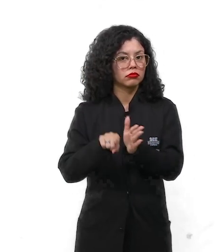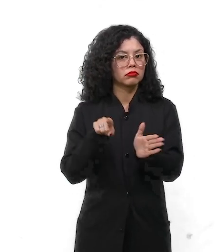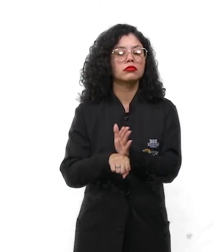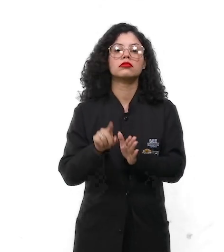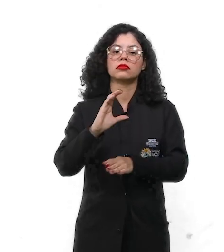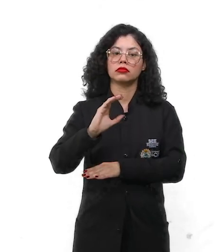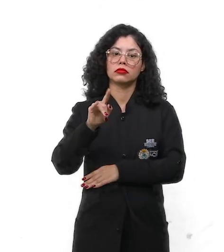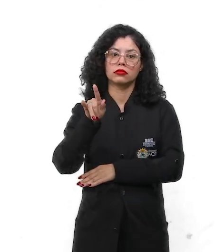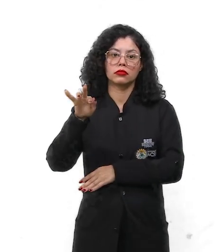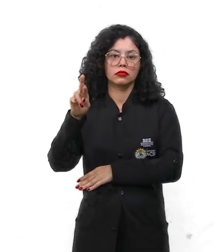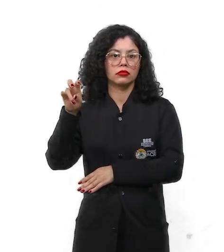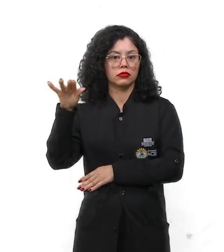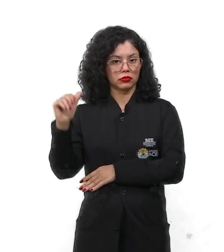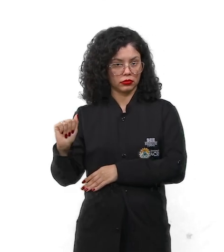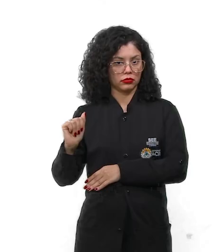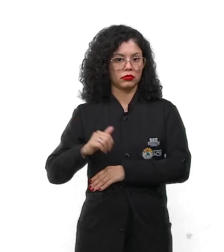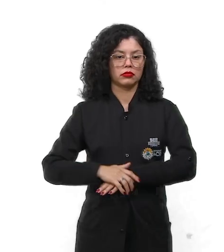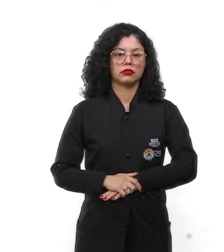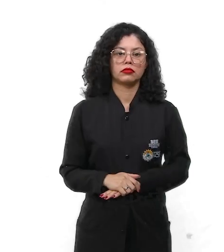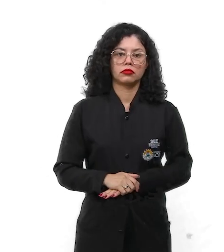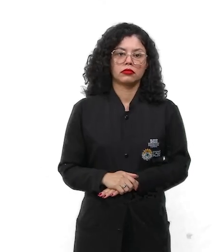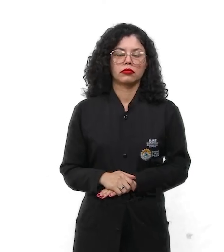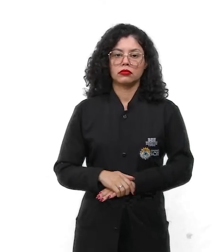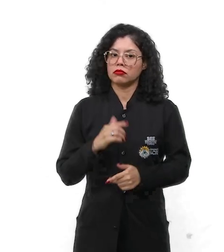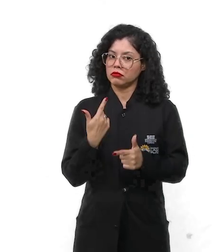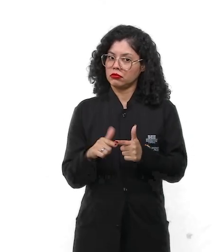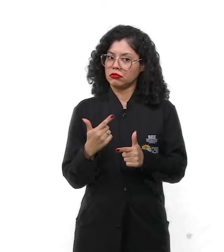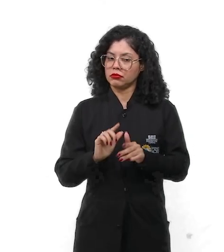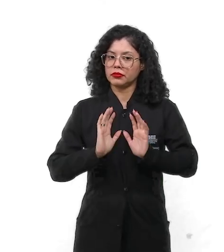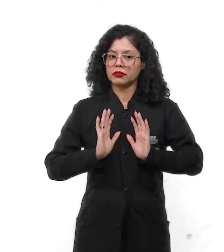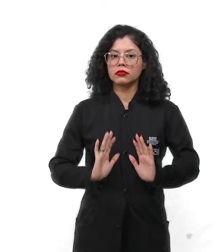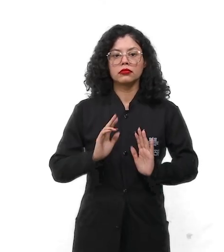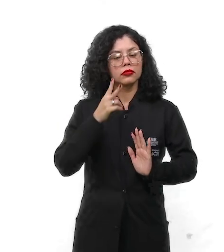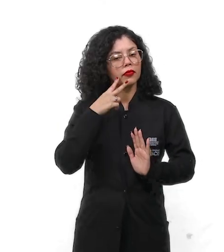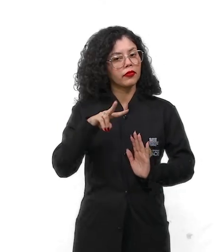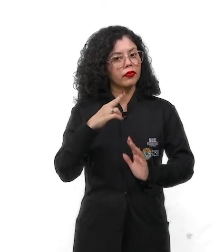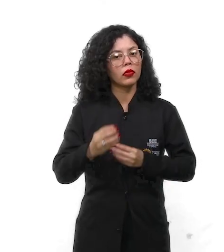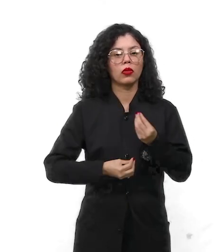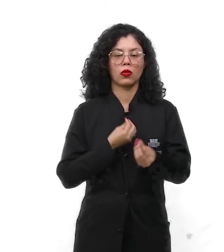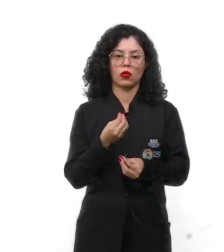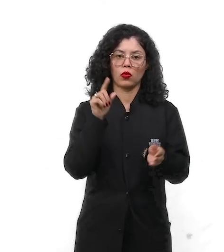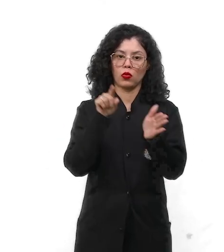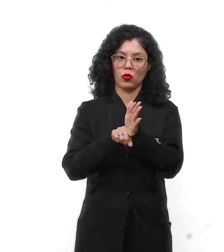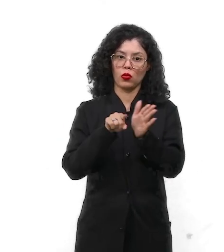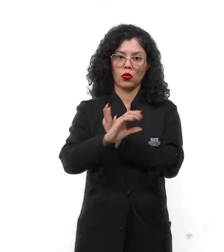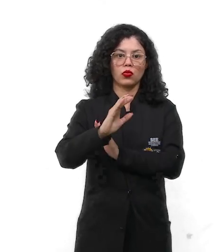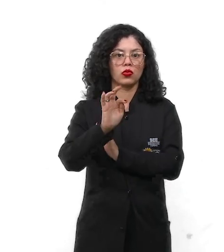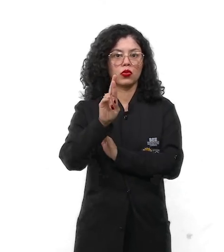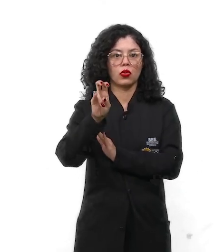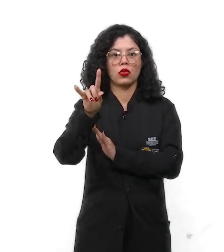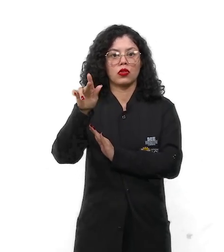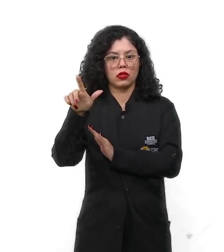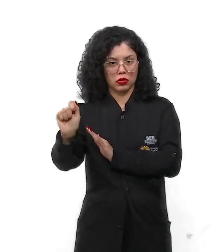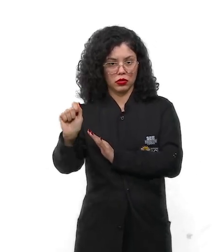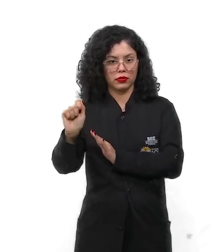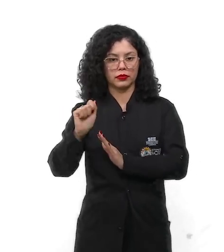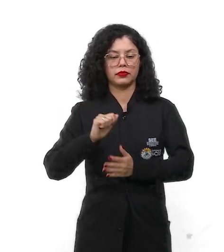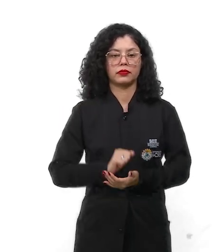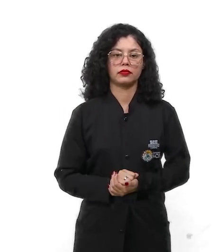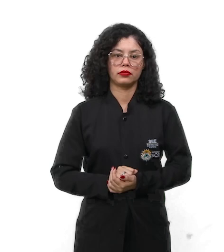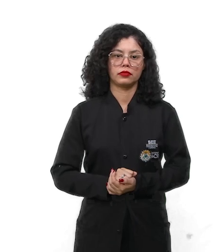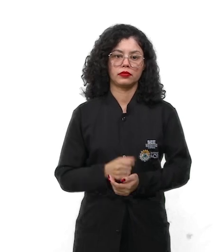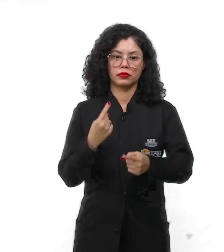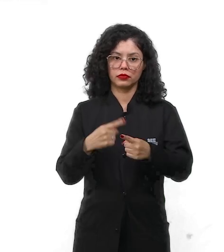citologia, tá, pessoal? Então, sem problema, isso aí você vê lá como uma questão de citologia,